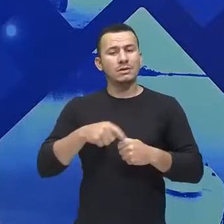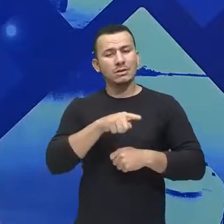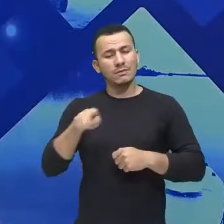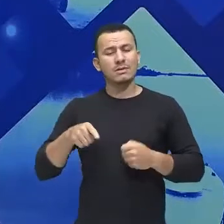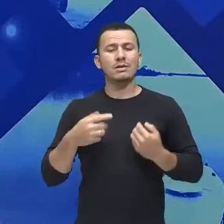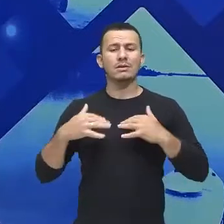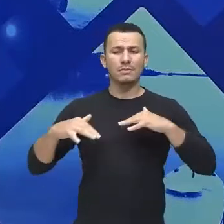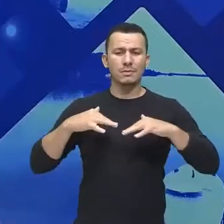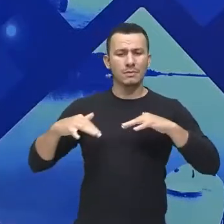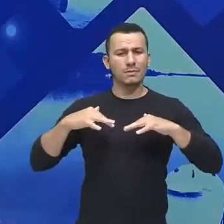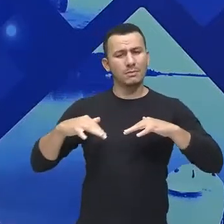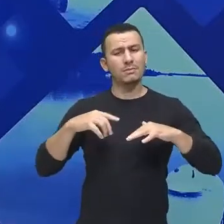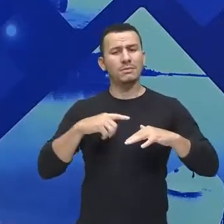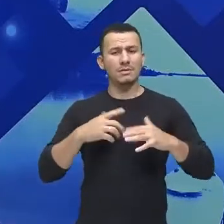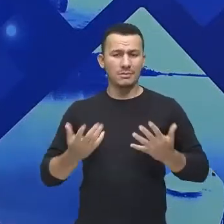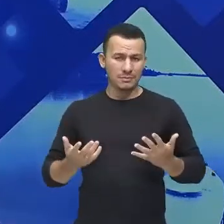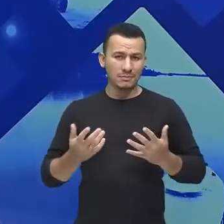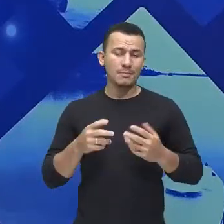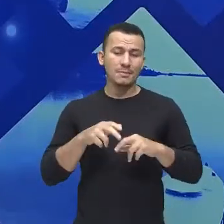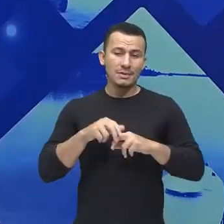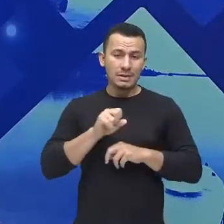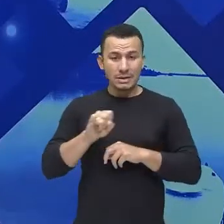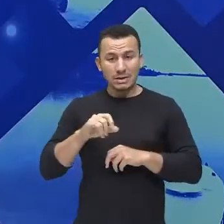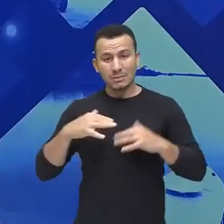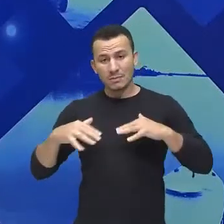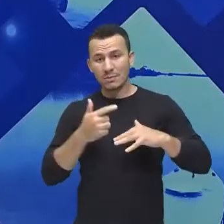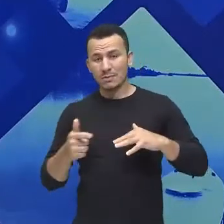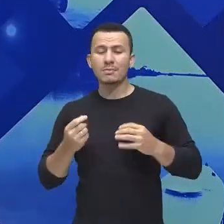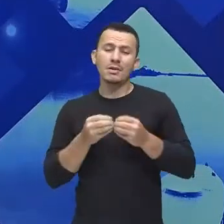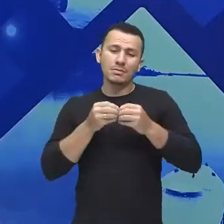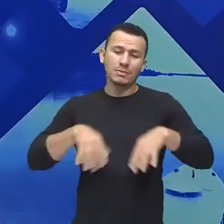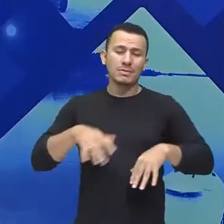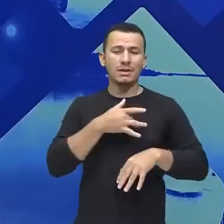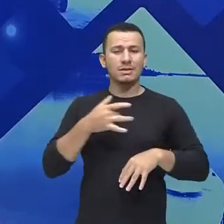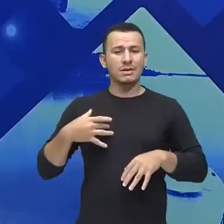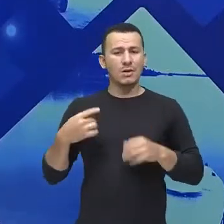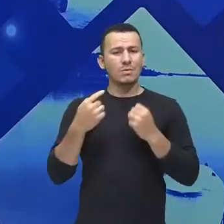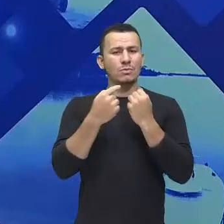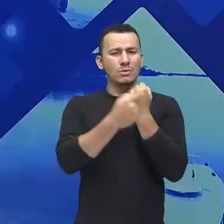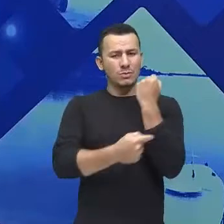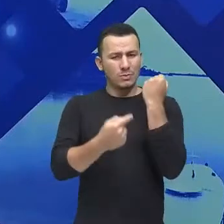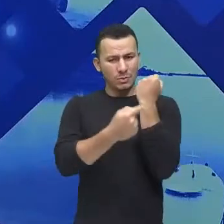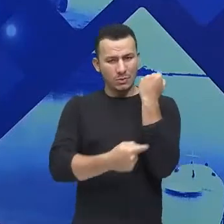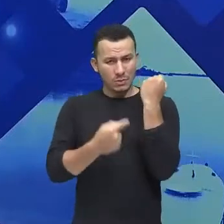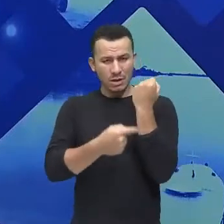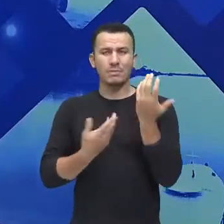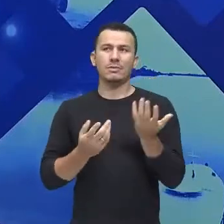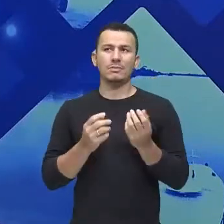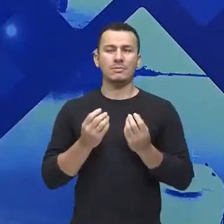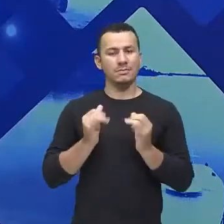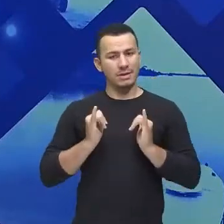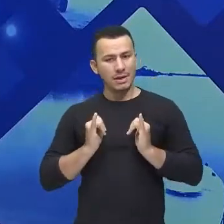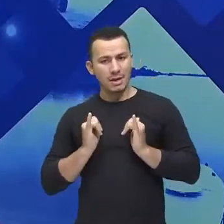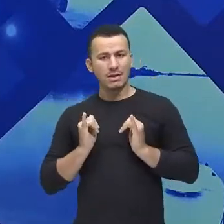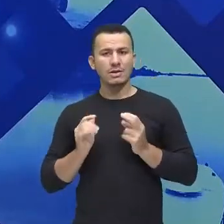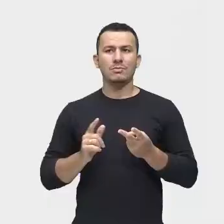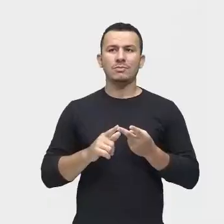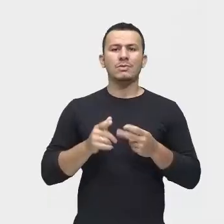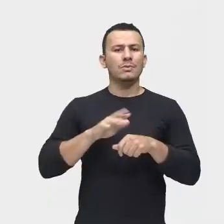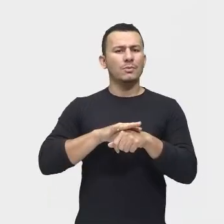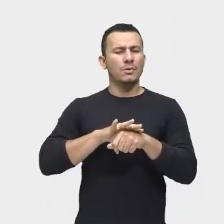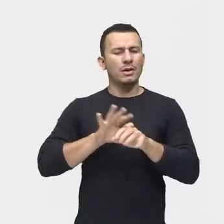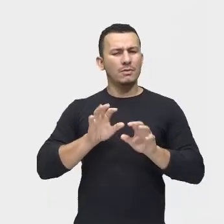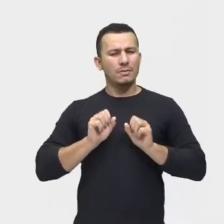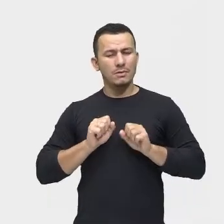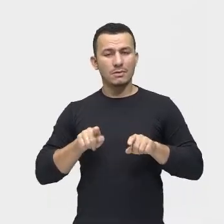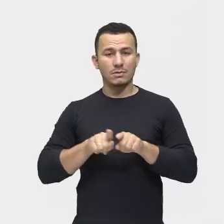Movimento. Então, pode aí prejudicar a saúde do nosso sistema muscular. Sedentarismo. Algumas doenças